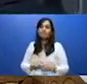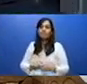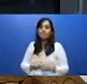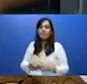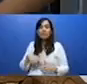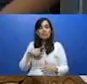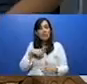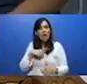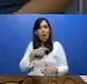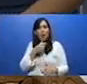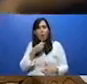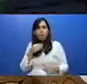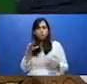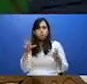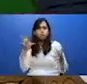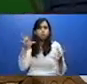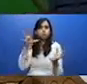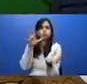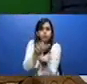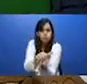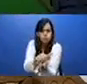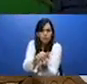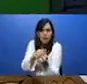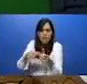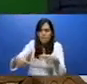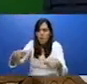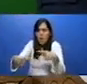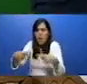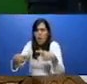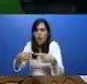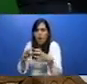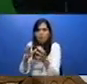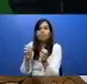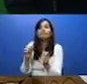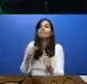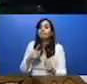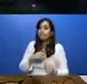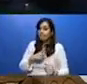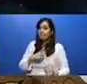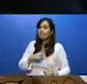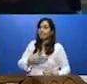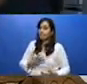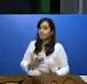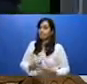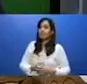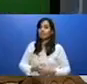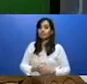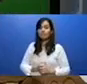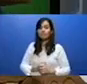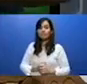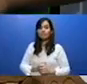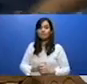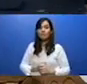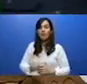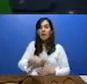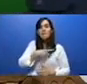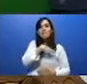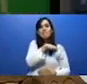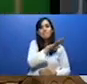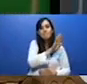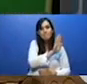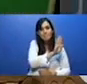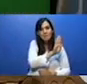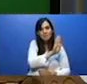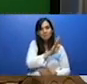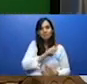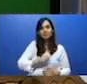algum predador ou houve luta entre ele por uma questão de sobrevivência, tá? A letrinha B, a citação